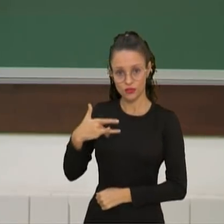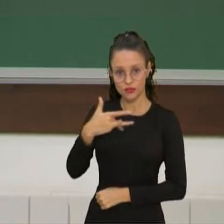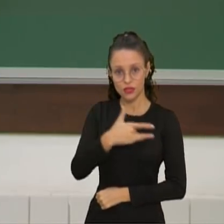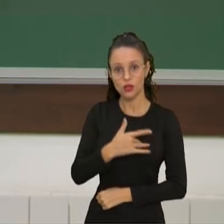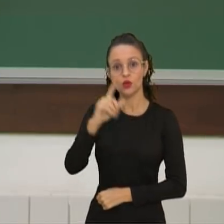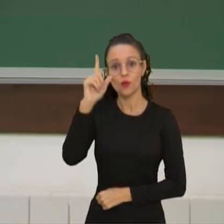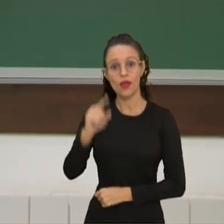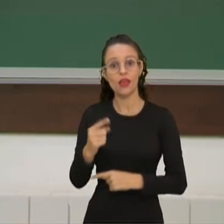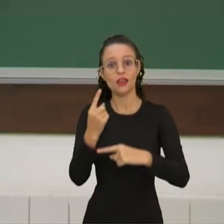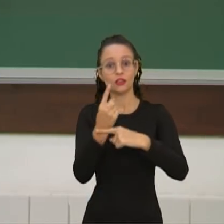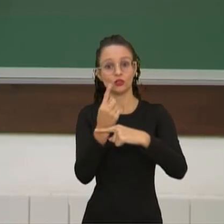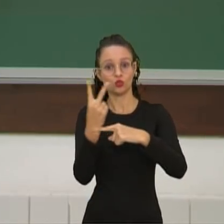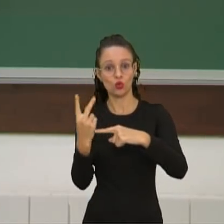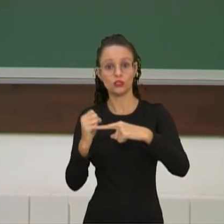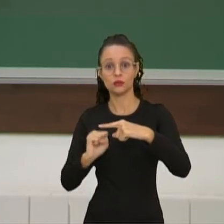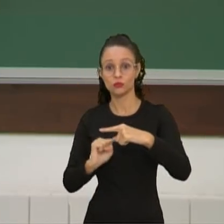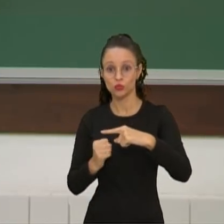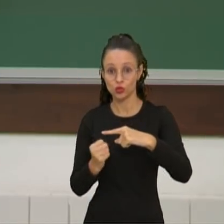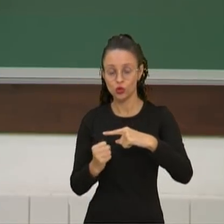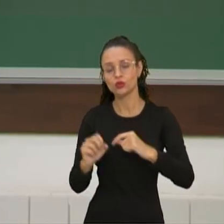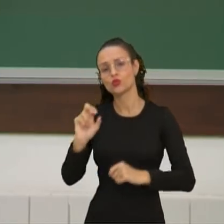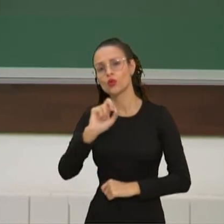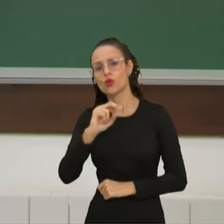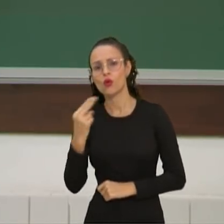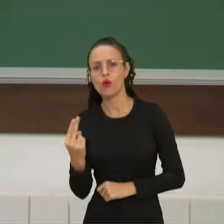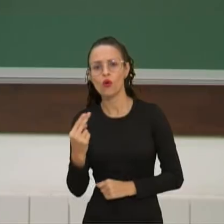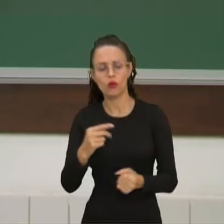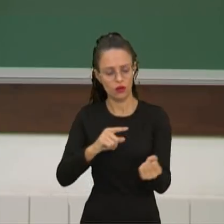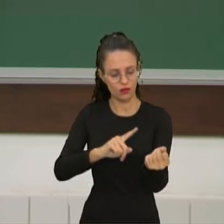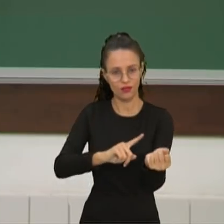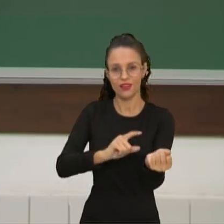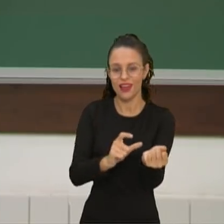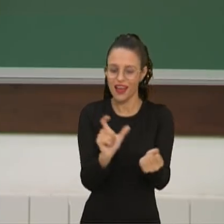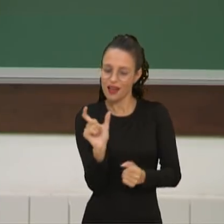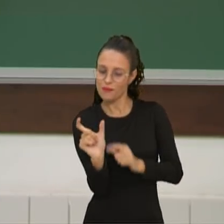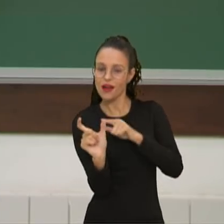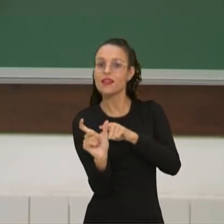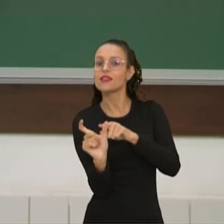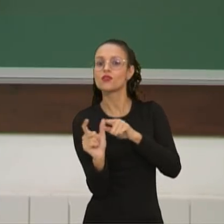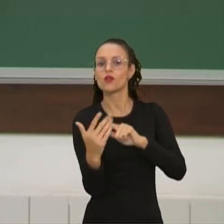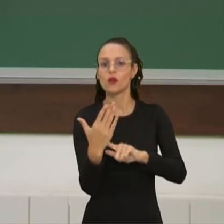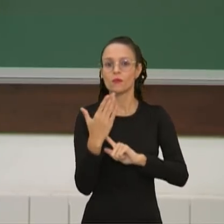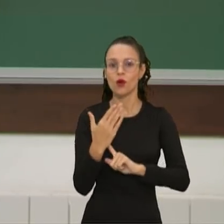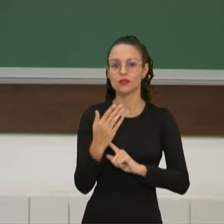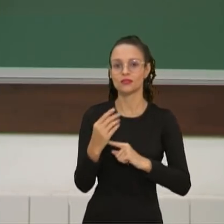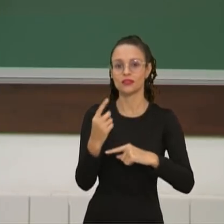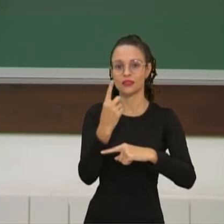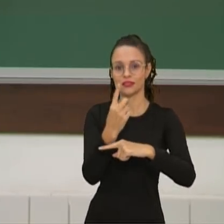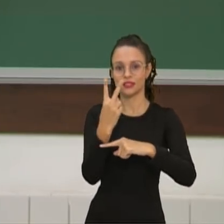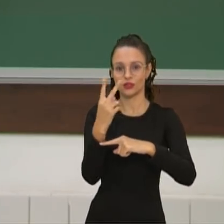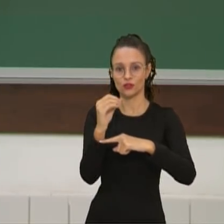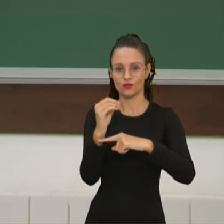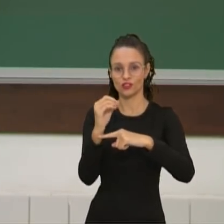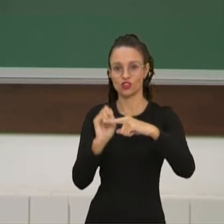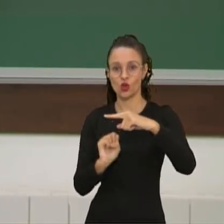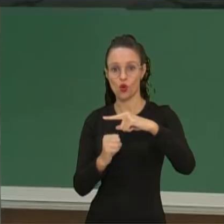ideal é 12 por 8 ou, lá no aparelhinho, 120 por 80 E